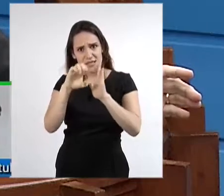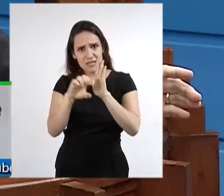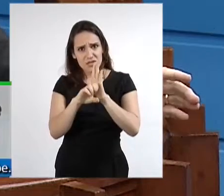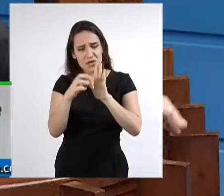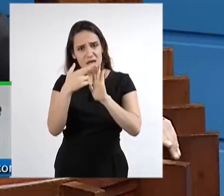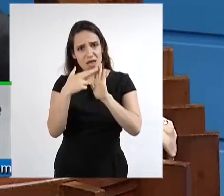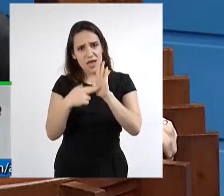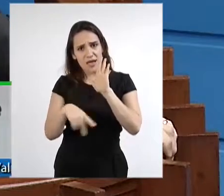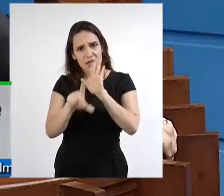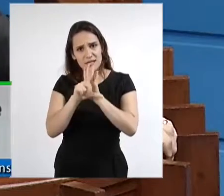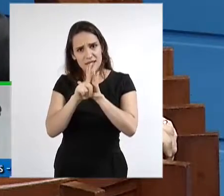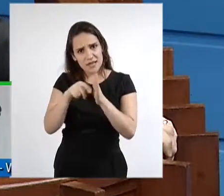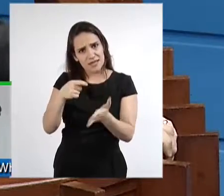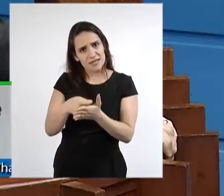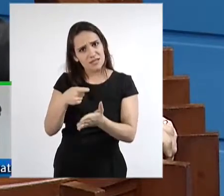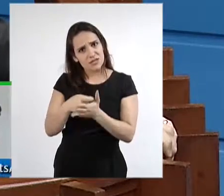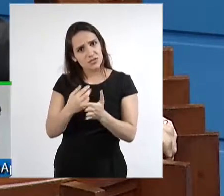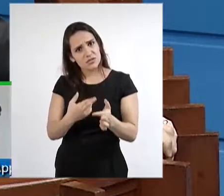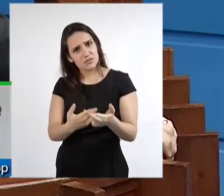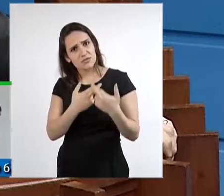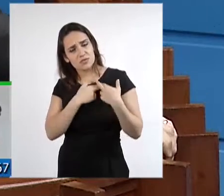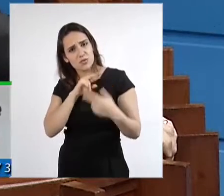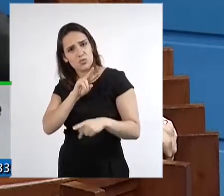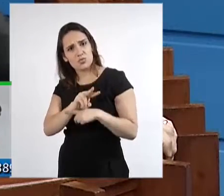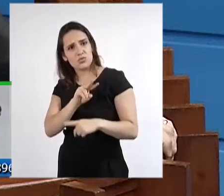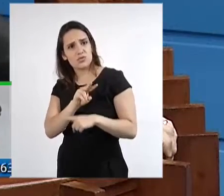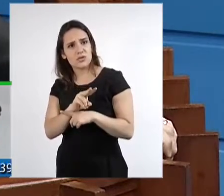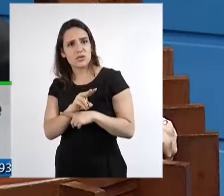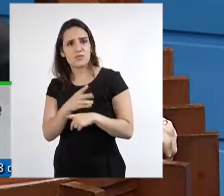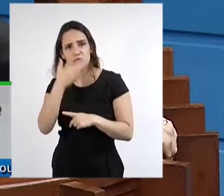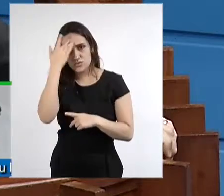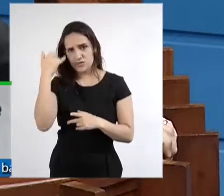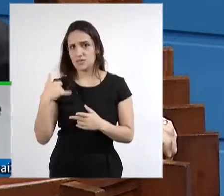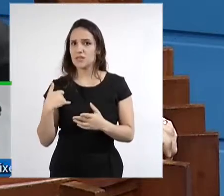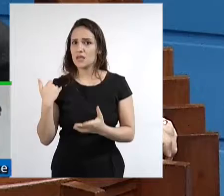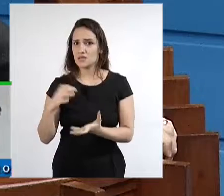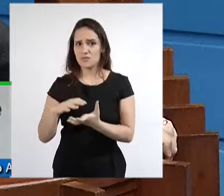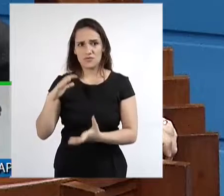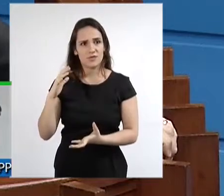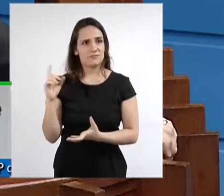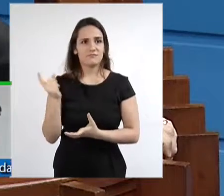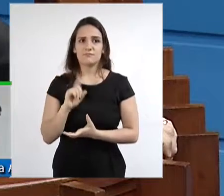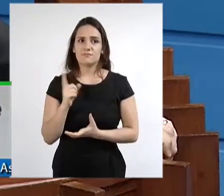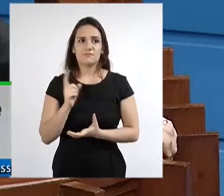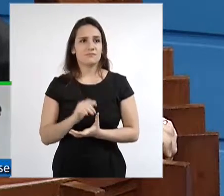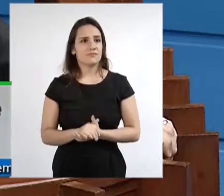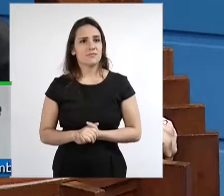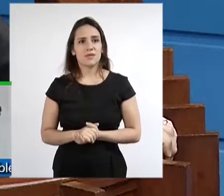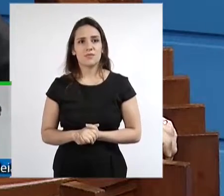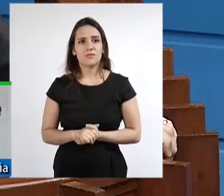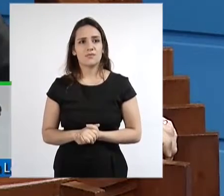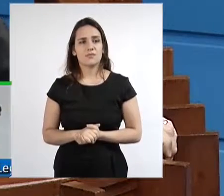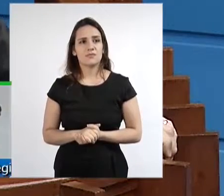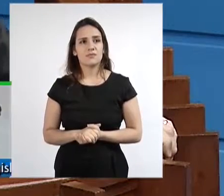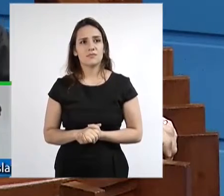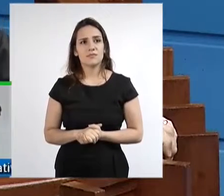do idoso para dizer que tem que dar preferência para o idoso. Nós